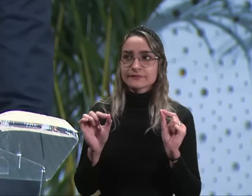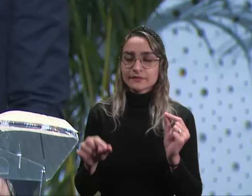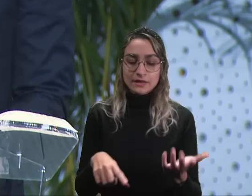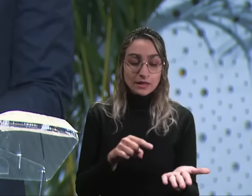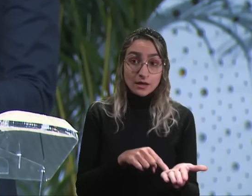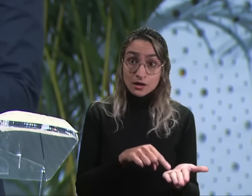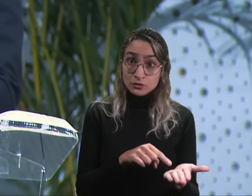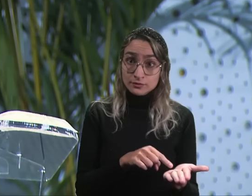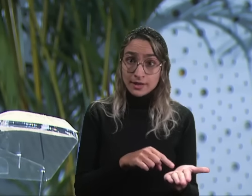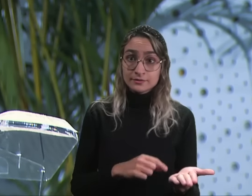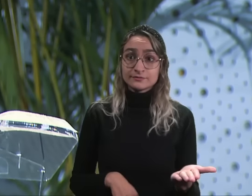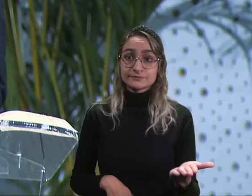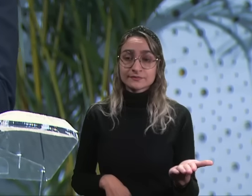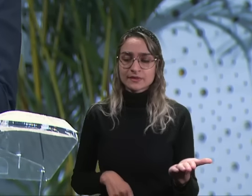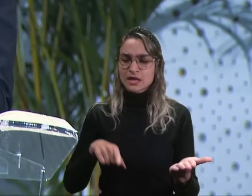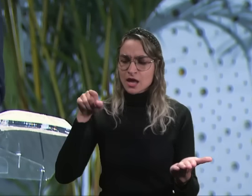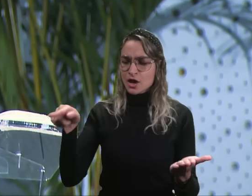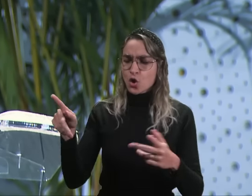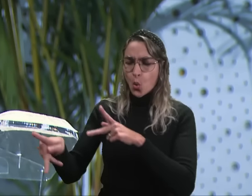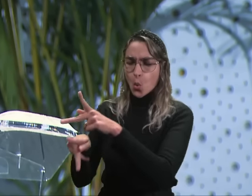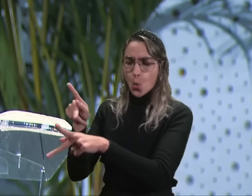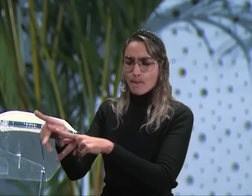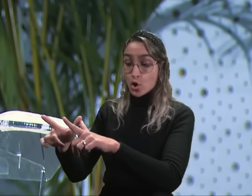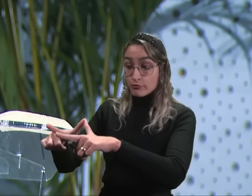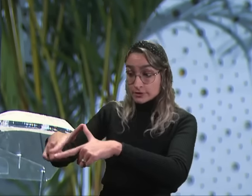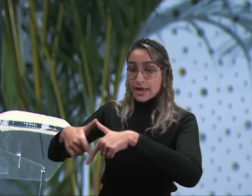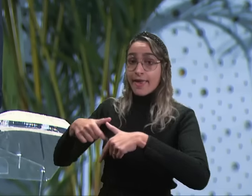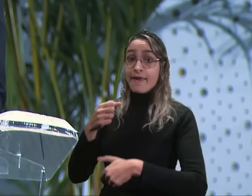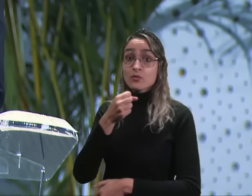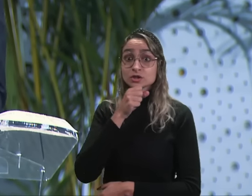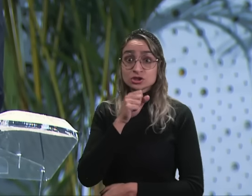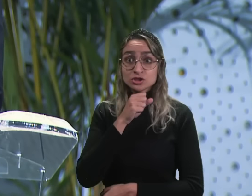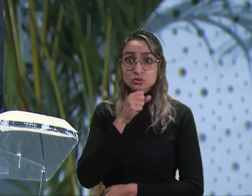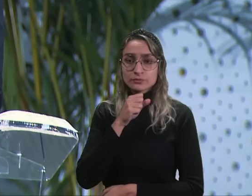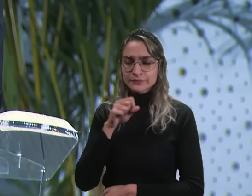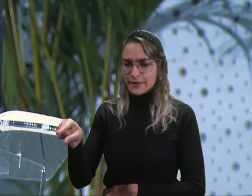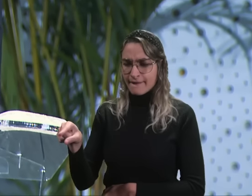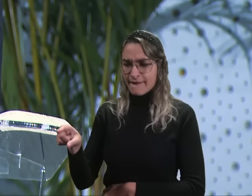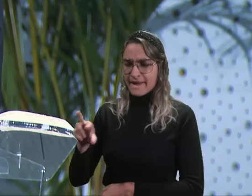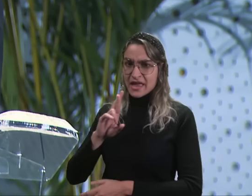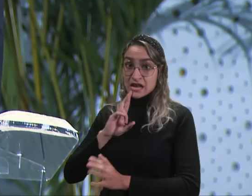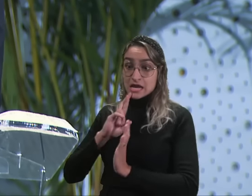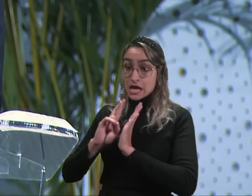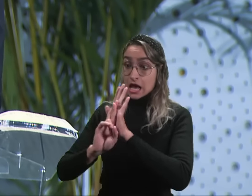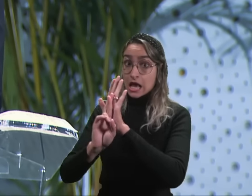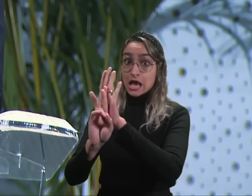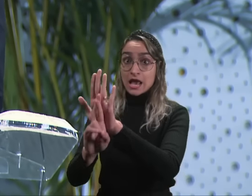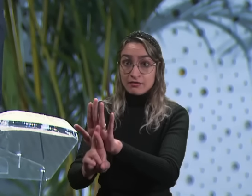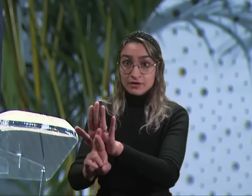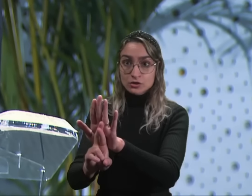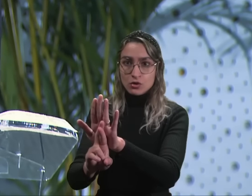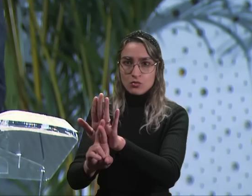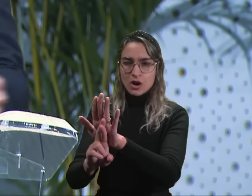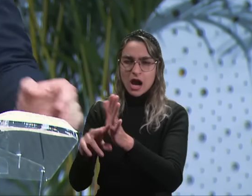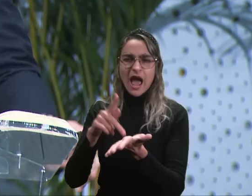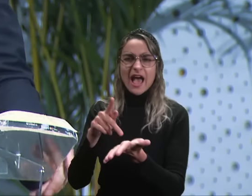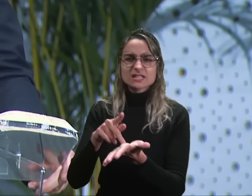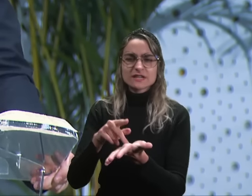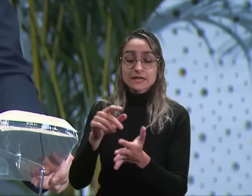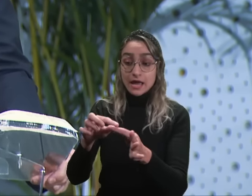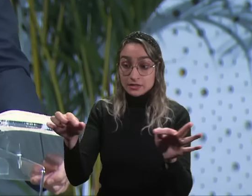Israel Deus revelou E restaurou essas verdades singulares o mesmo deveria acontecer com o moderno Israel no início do